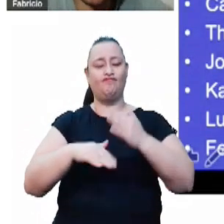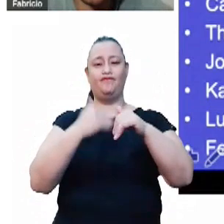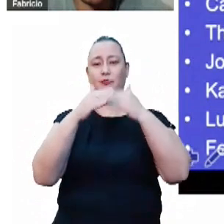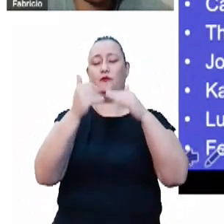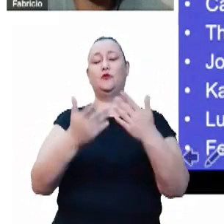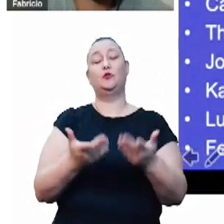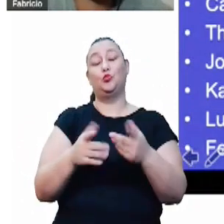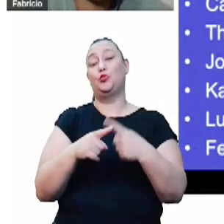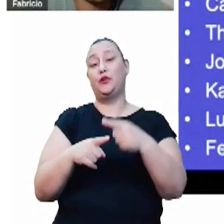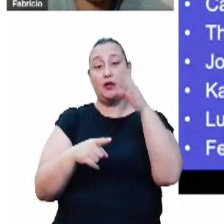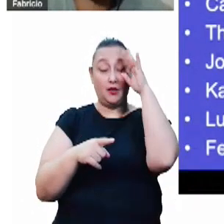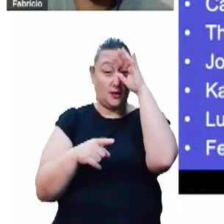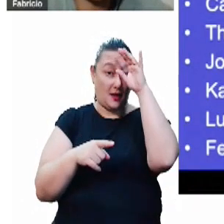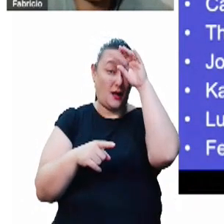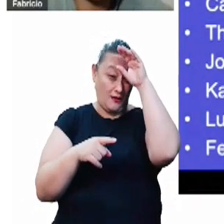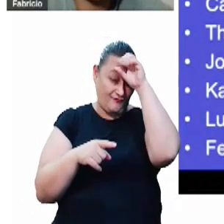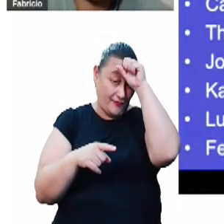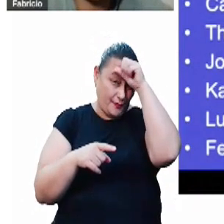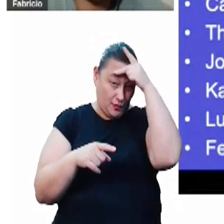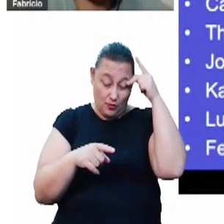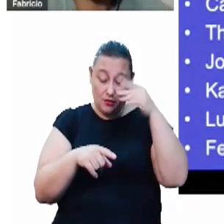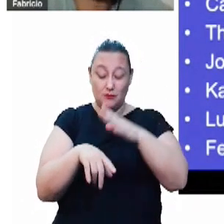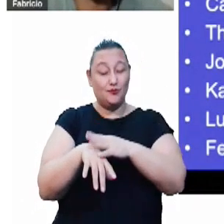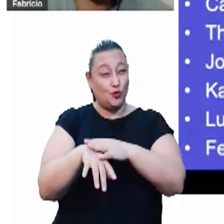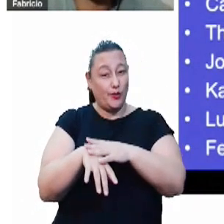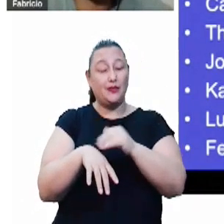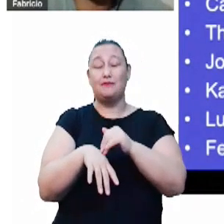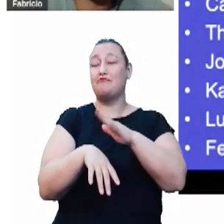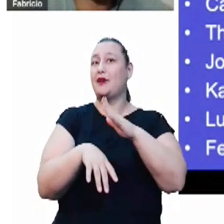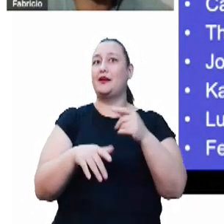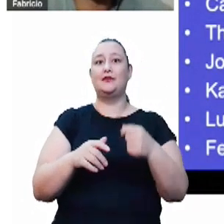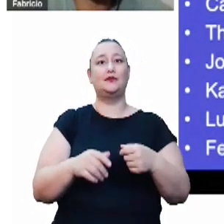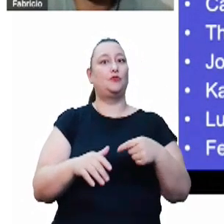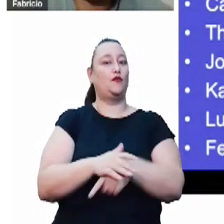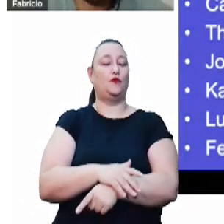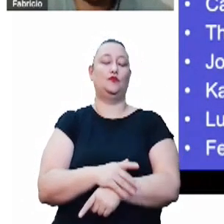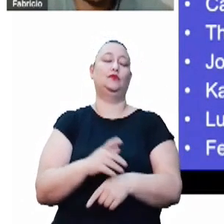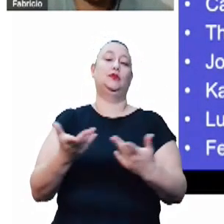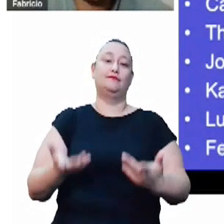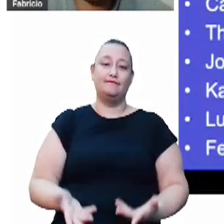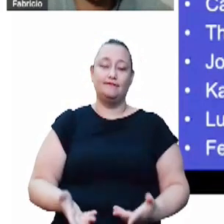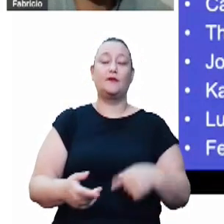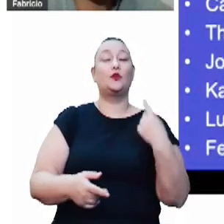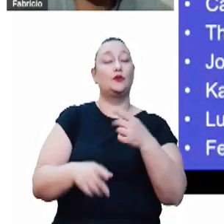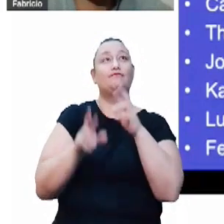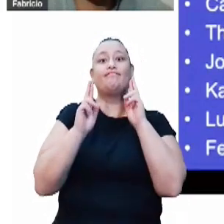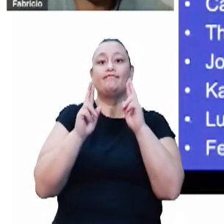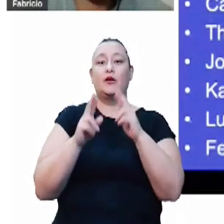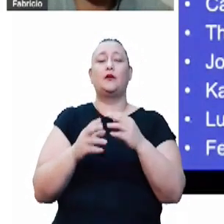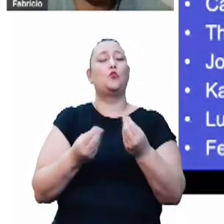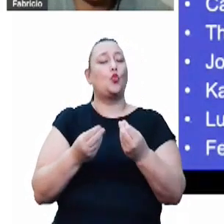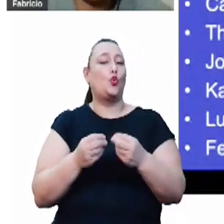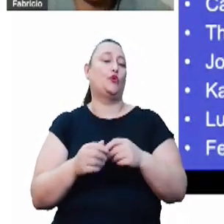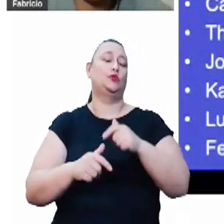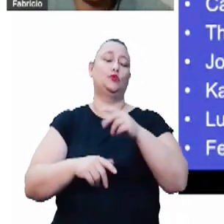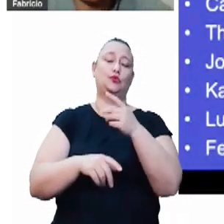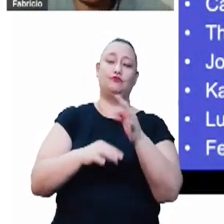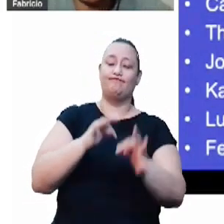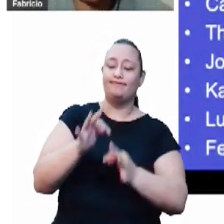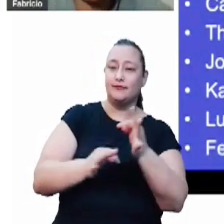doença que ela cada vez está sendo mais descoberta e mais avançada, e a gente espera muitos tratamentos